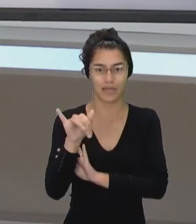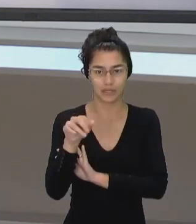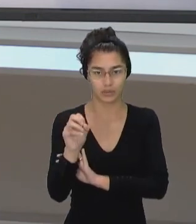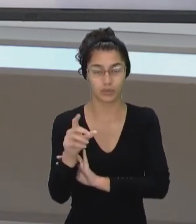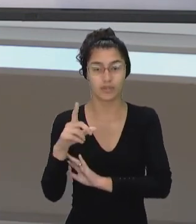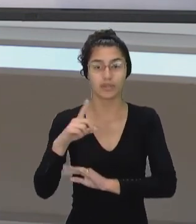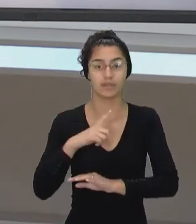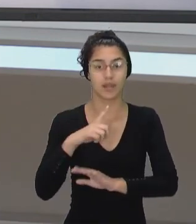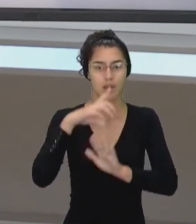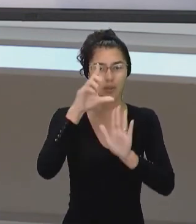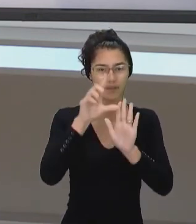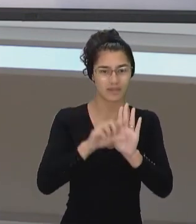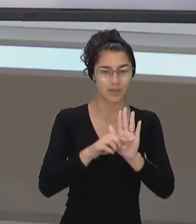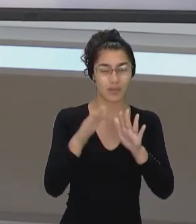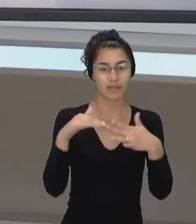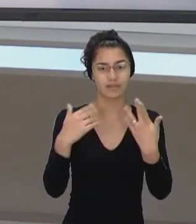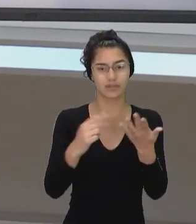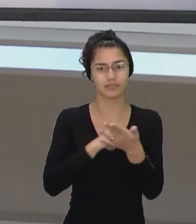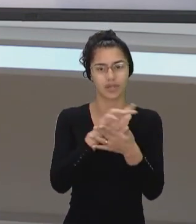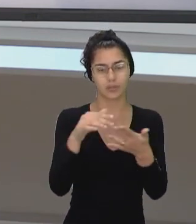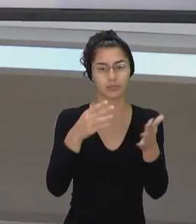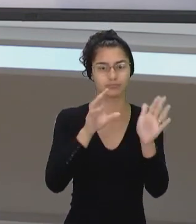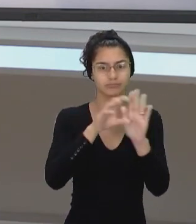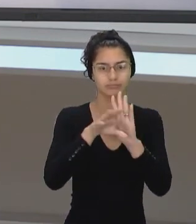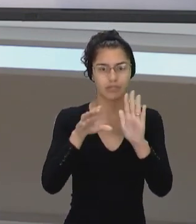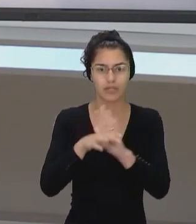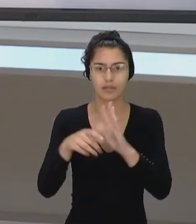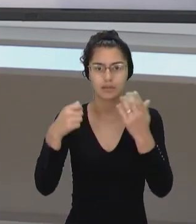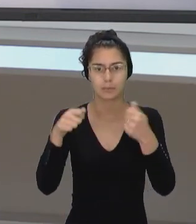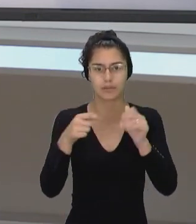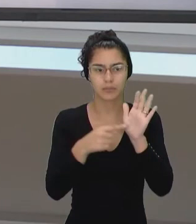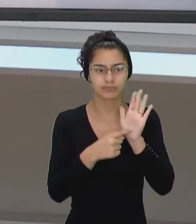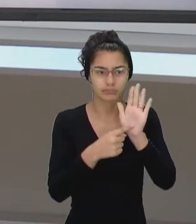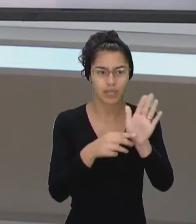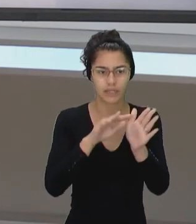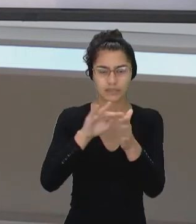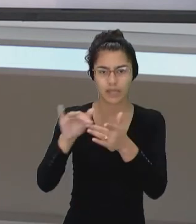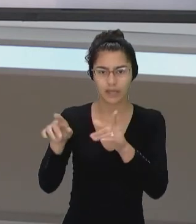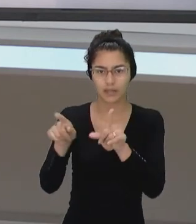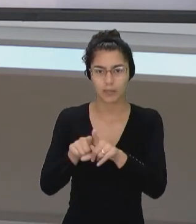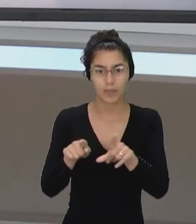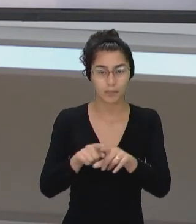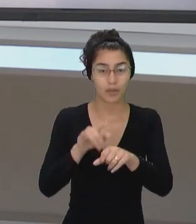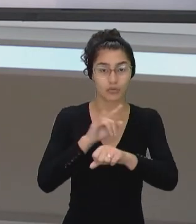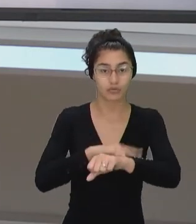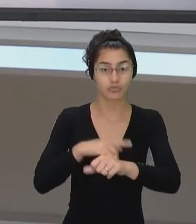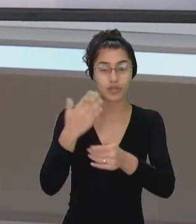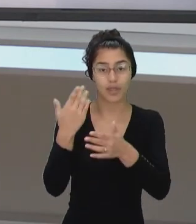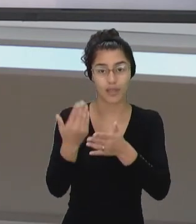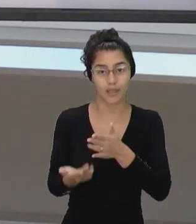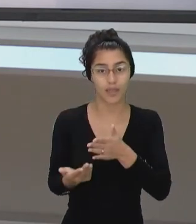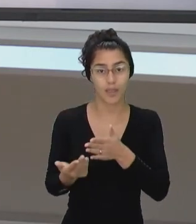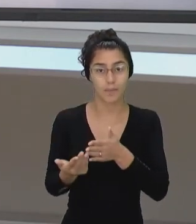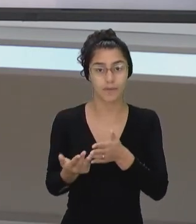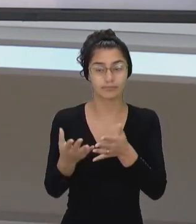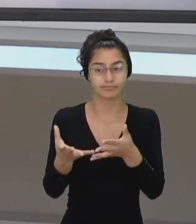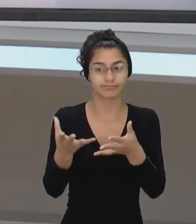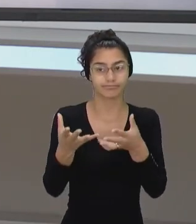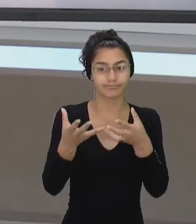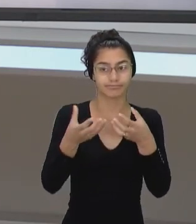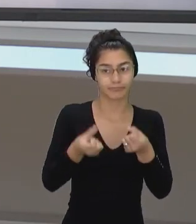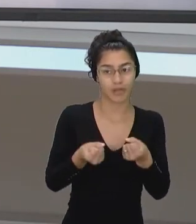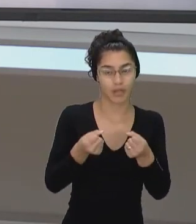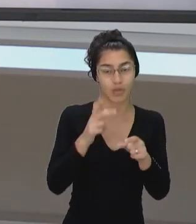da filtração, então muitos dos meus componentes que precisariam sair pela urina acabam se retendo,